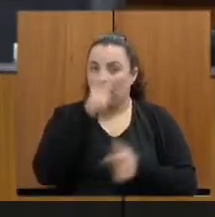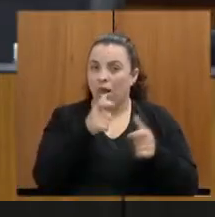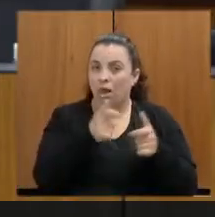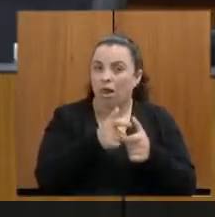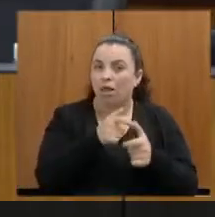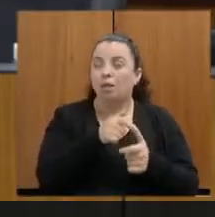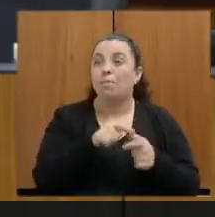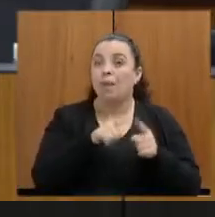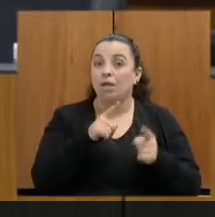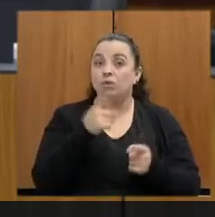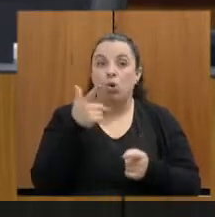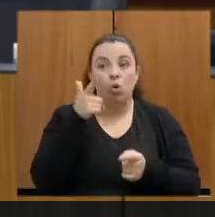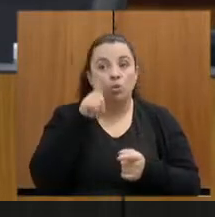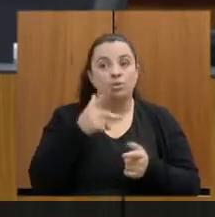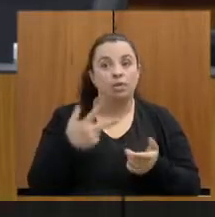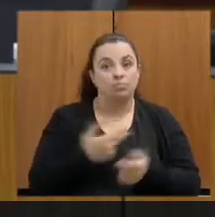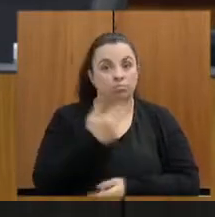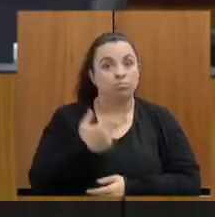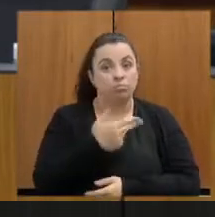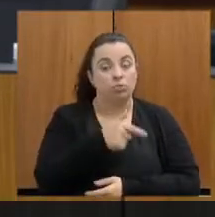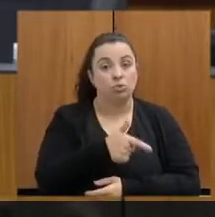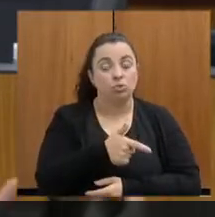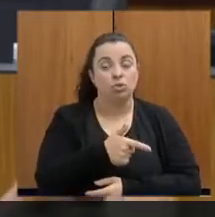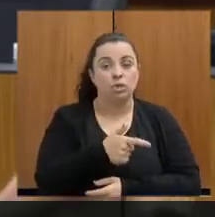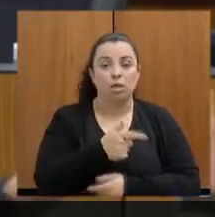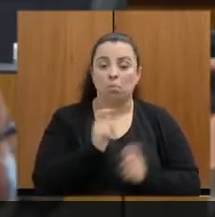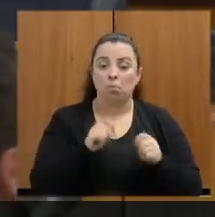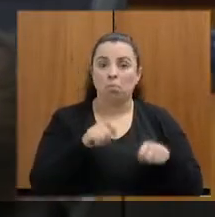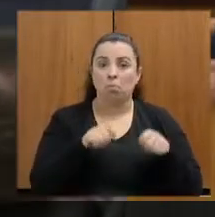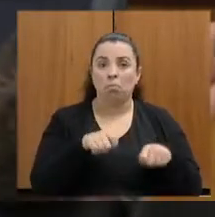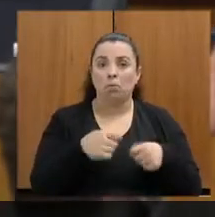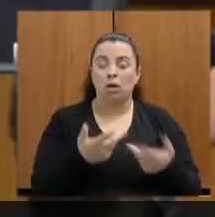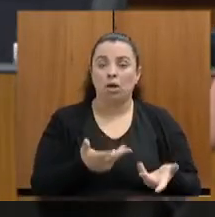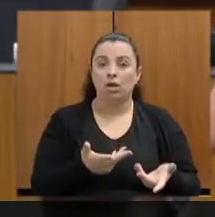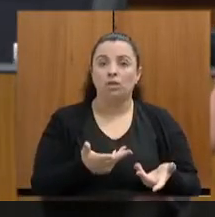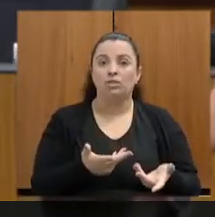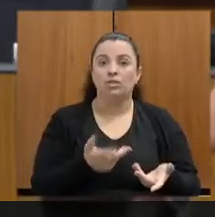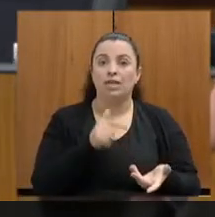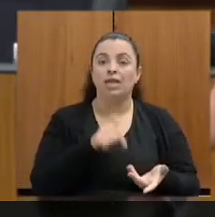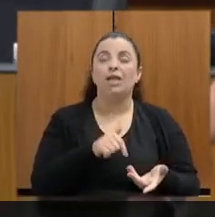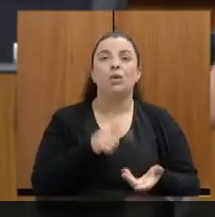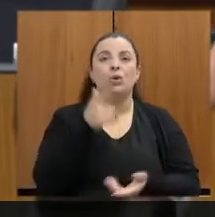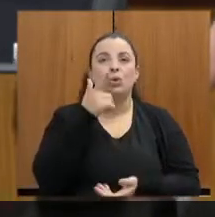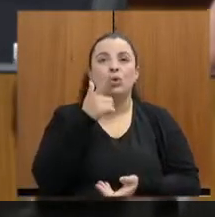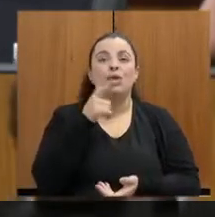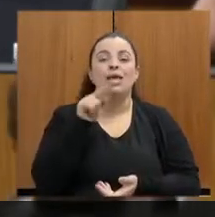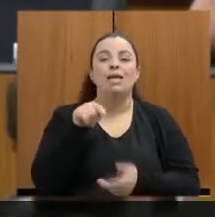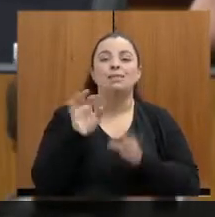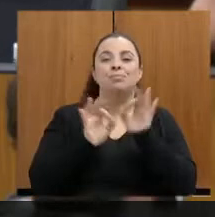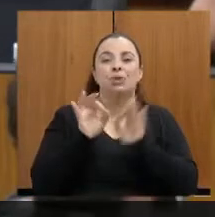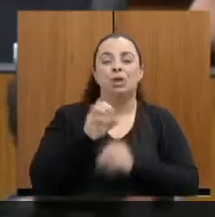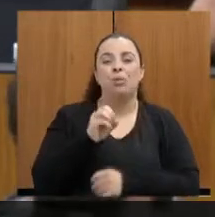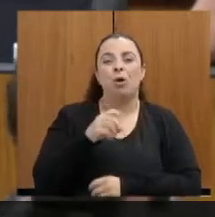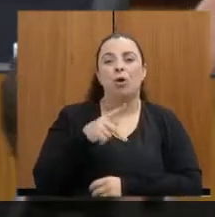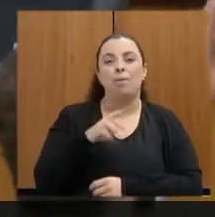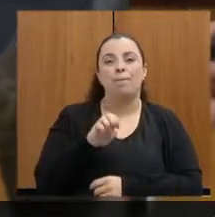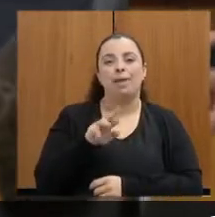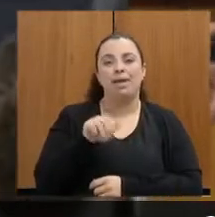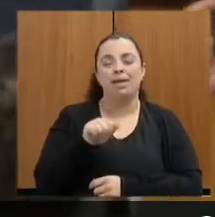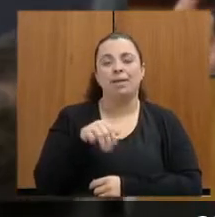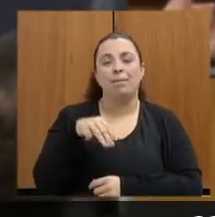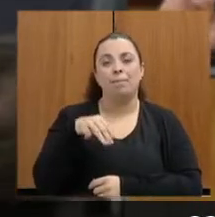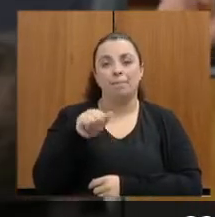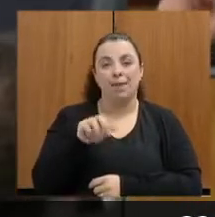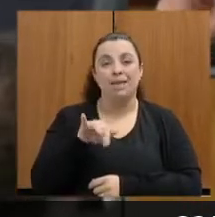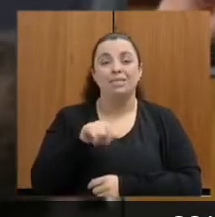fazer cirurgias por exemplo ele conhece operar mais ele está sendo fortalecido e a um